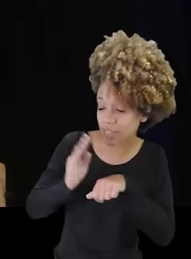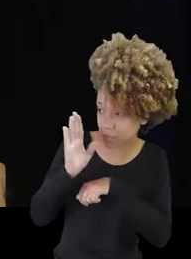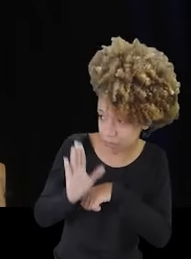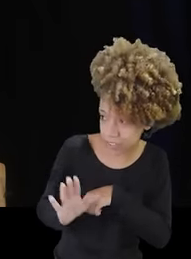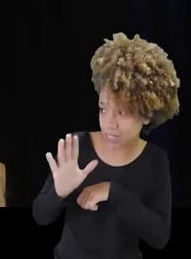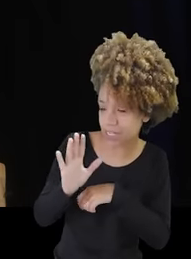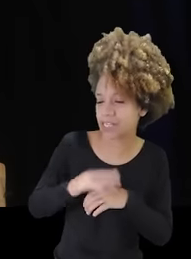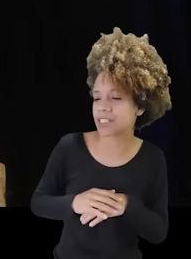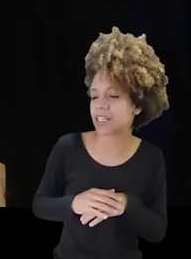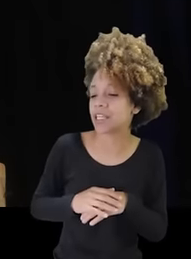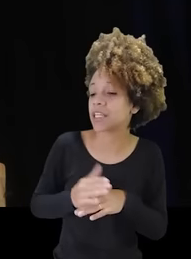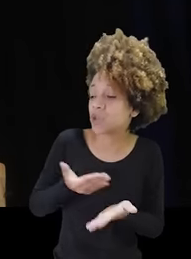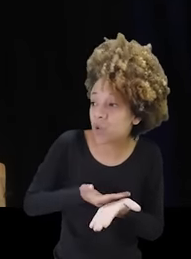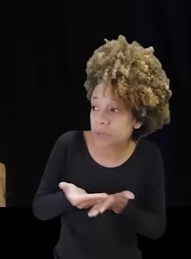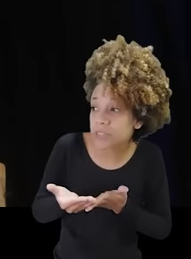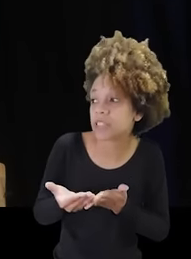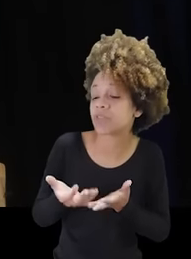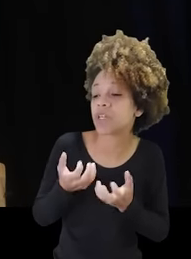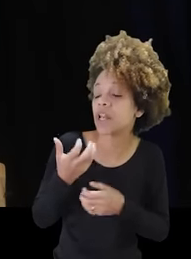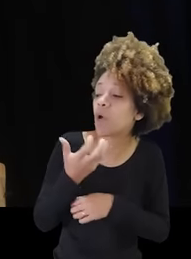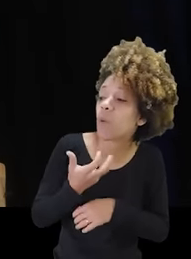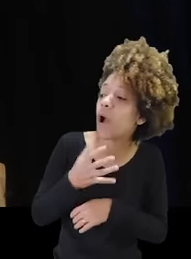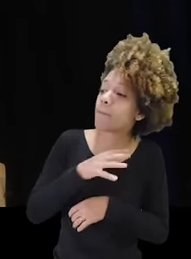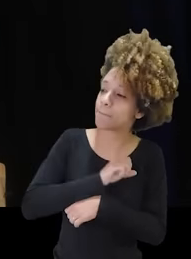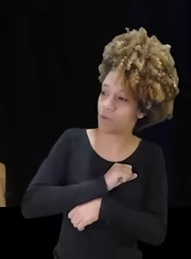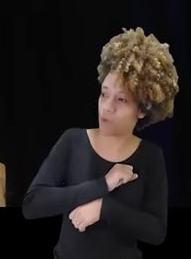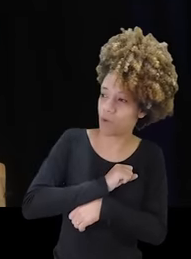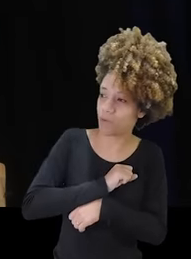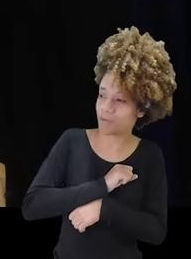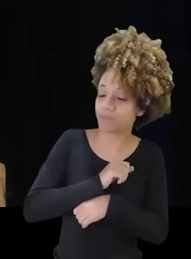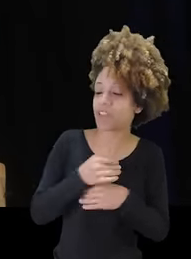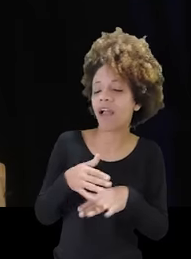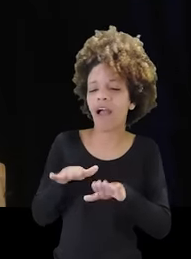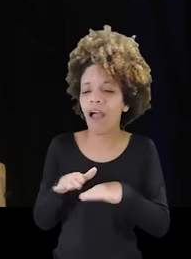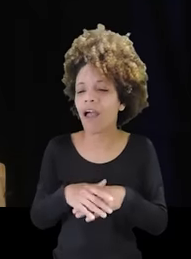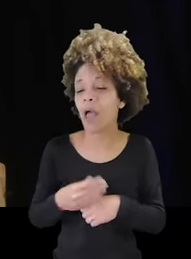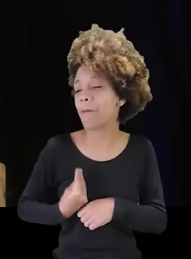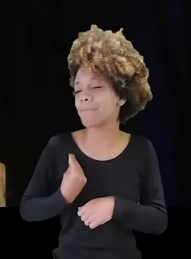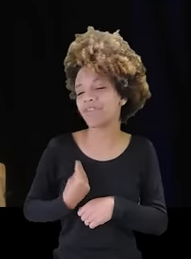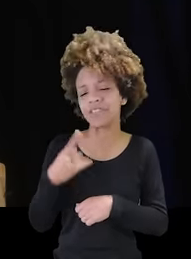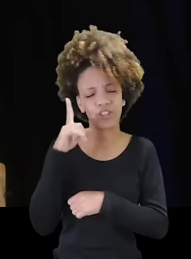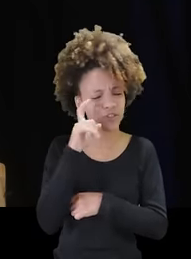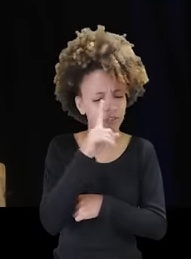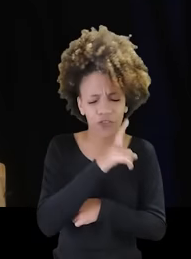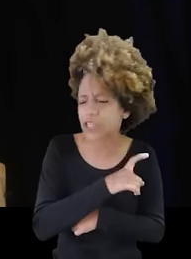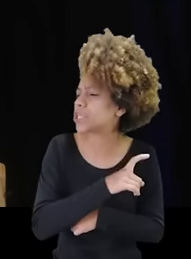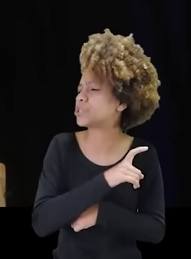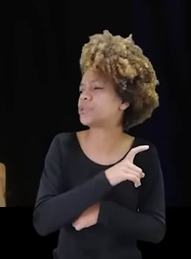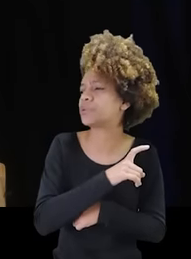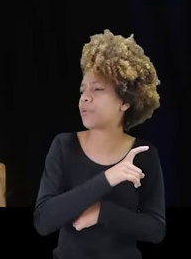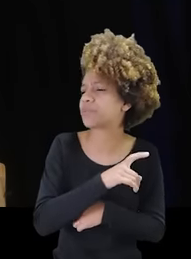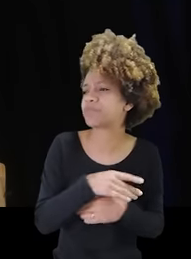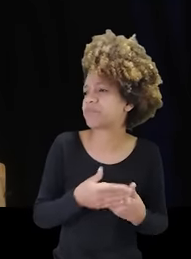com as brasileiras que estão nisso de querer um amor e falou assim ah minha vida aqui é muito difícil